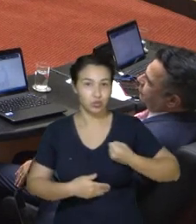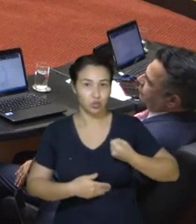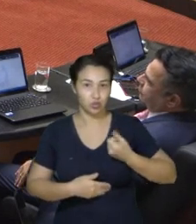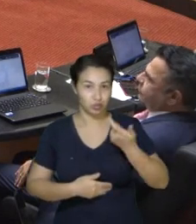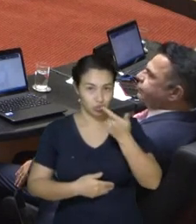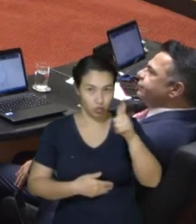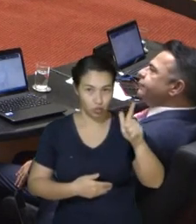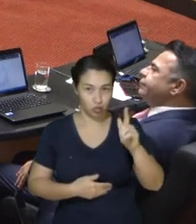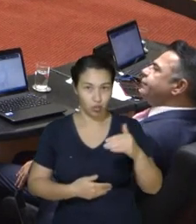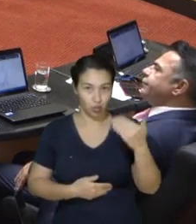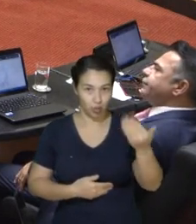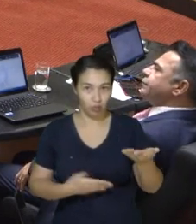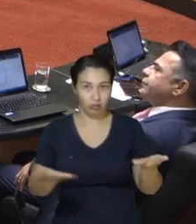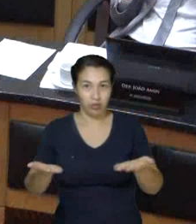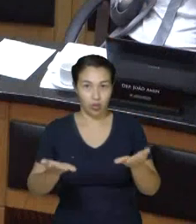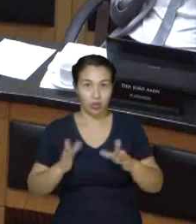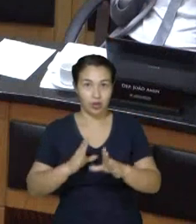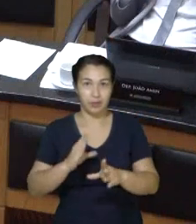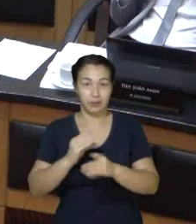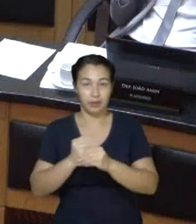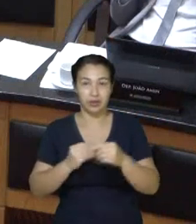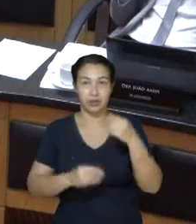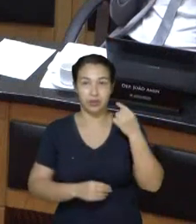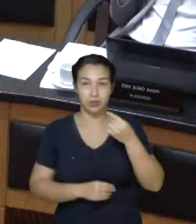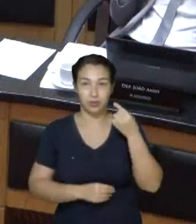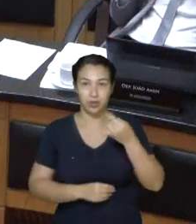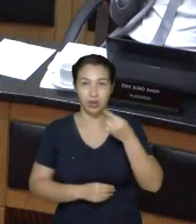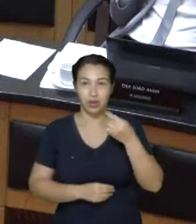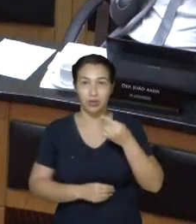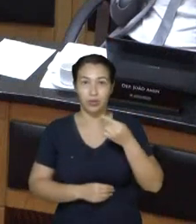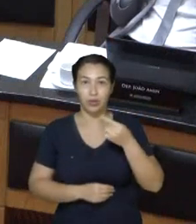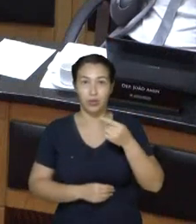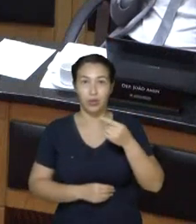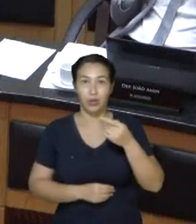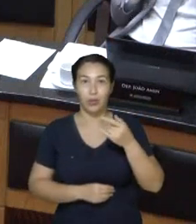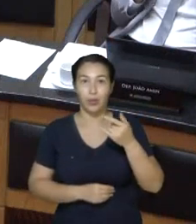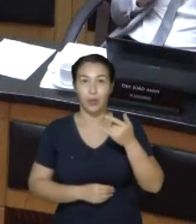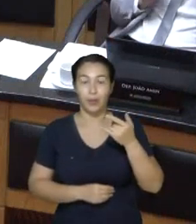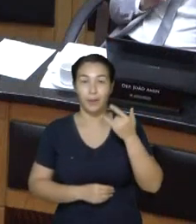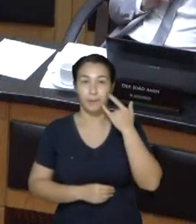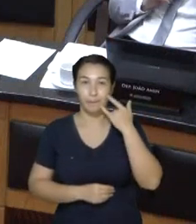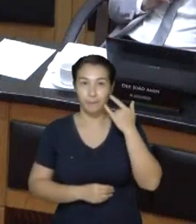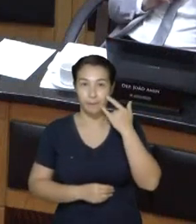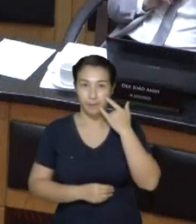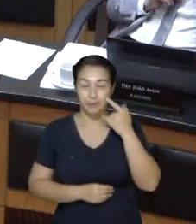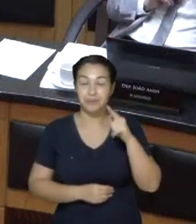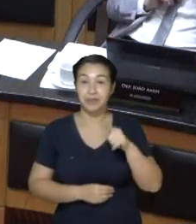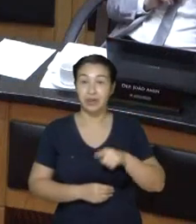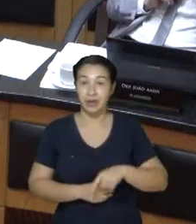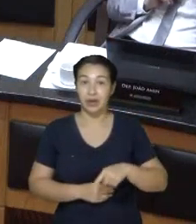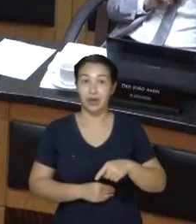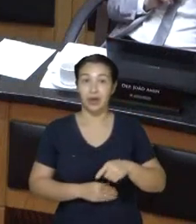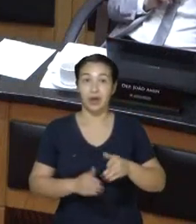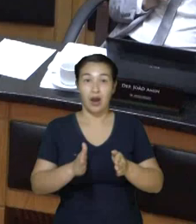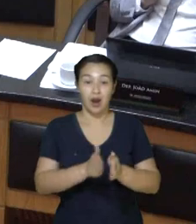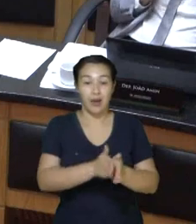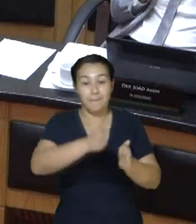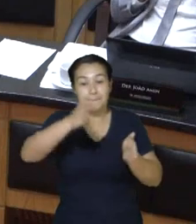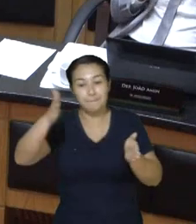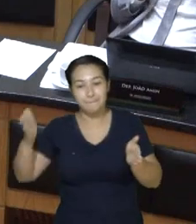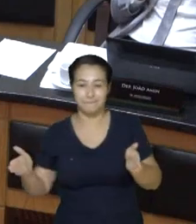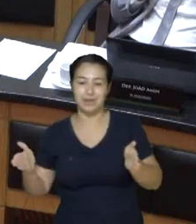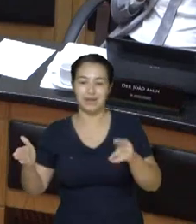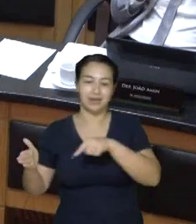é a emenda do deputado Mauro, é para estender este benefício também